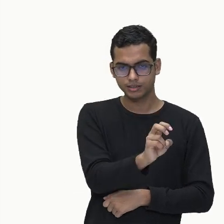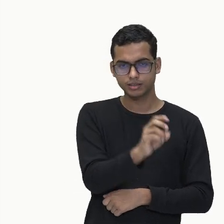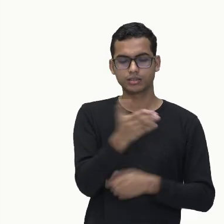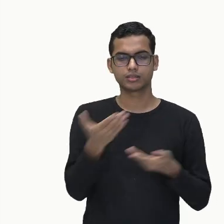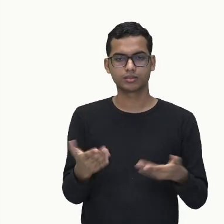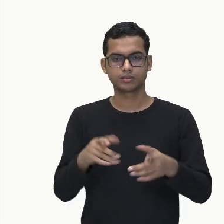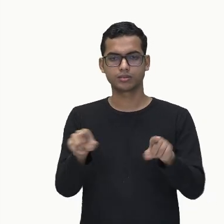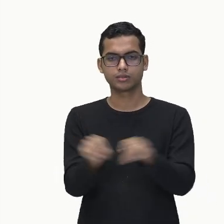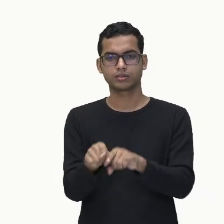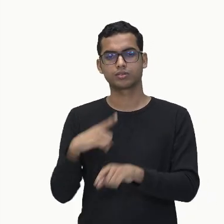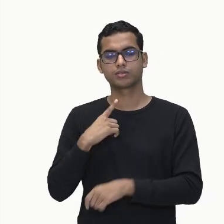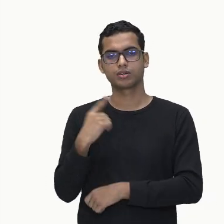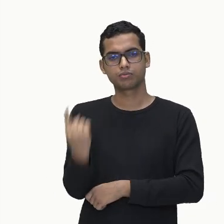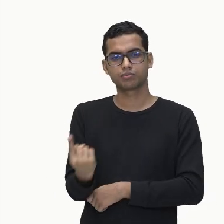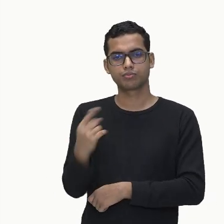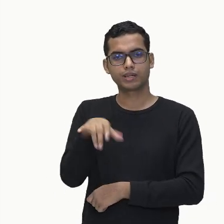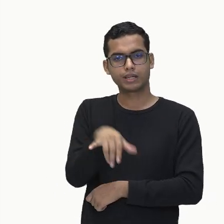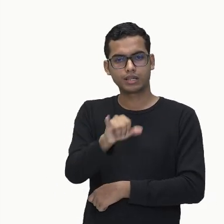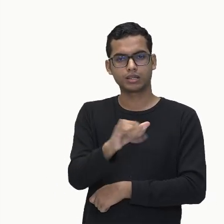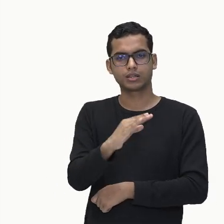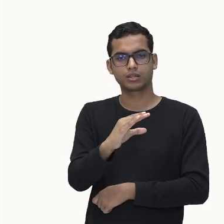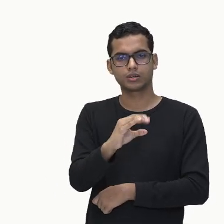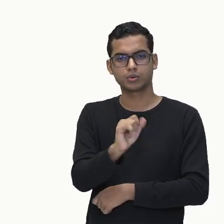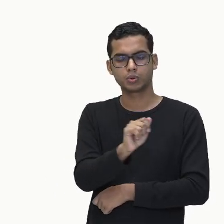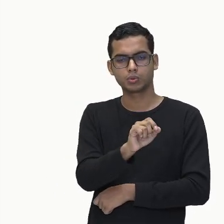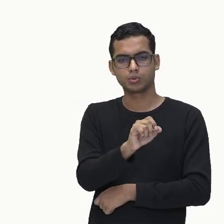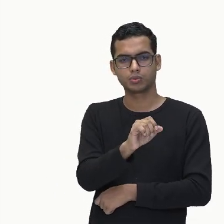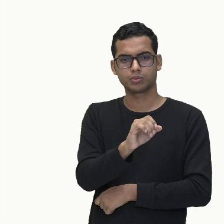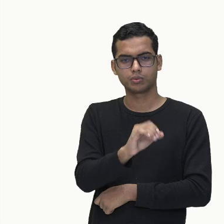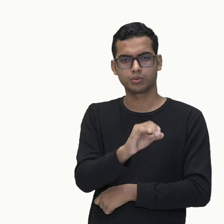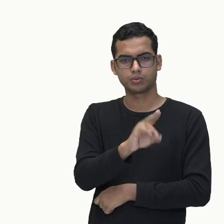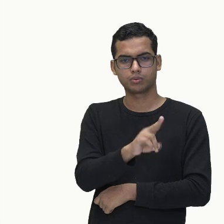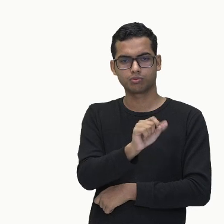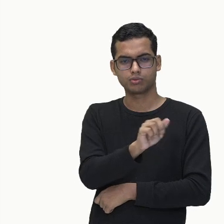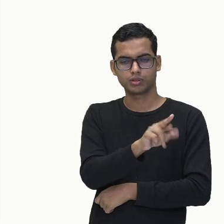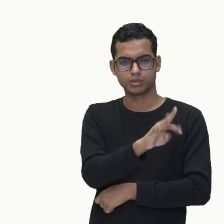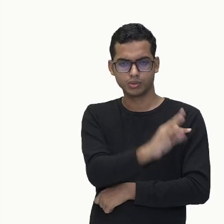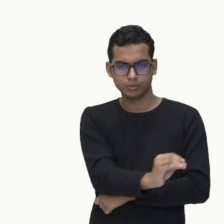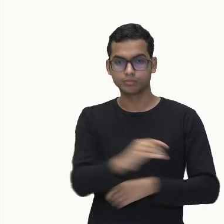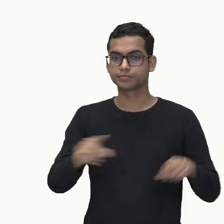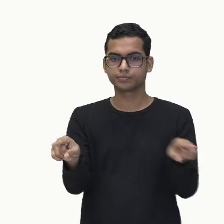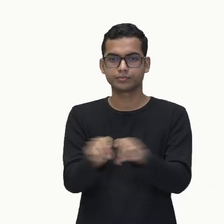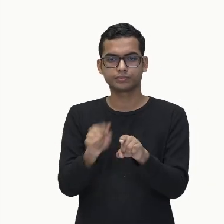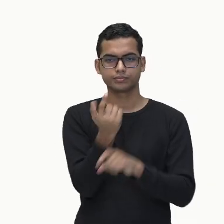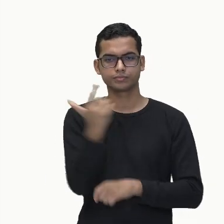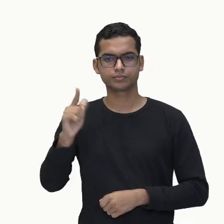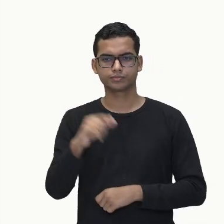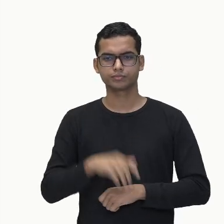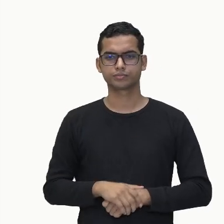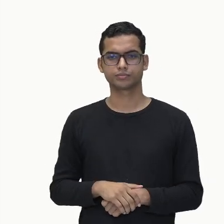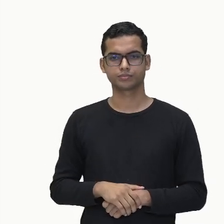tamb 15 minut 1:4 non ha problema se